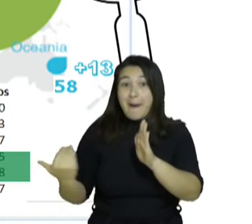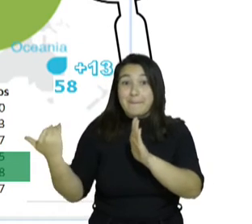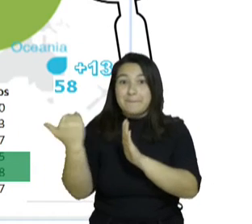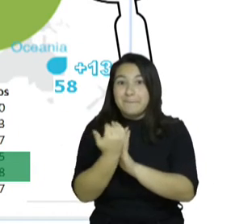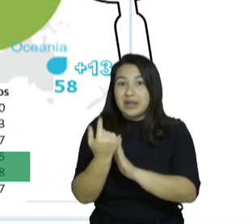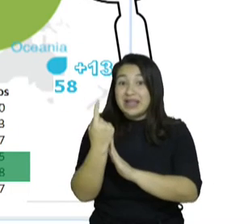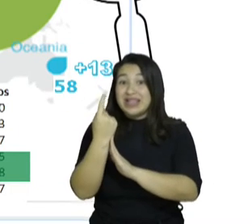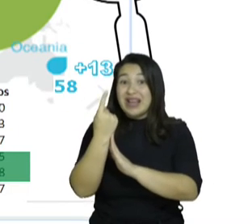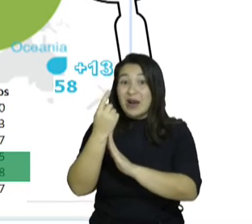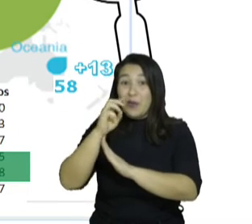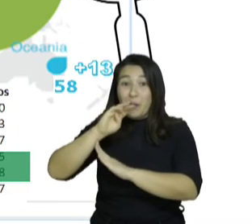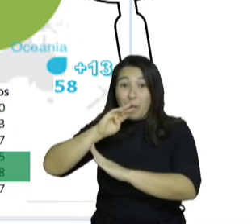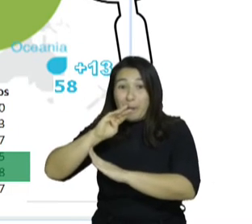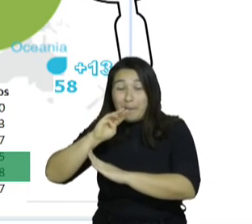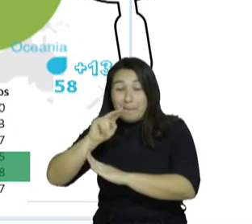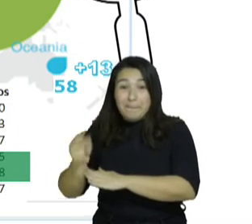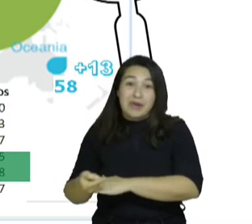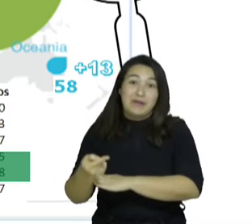pessoas